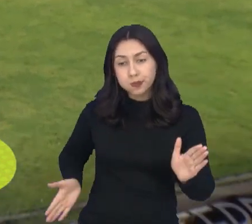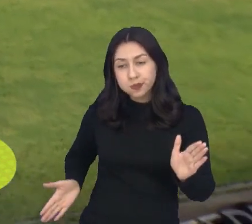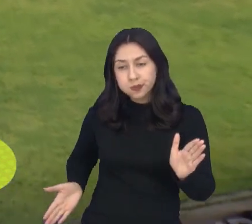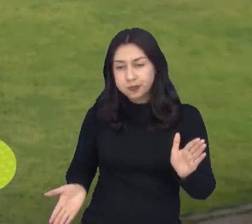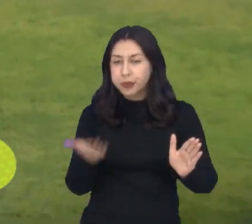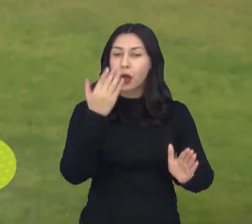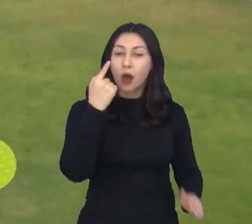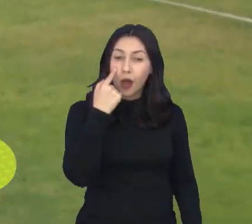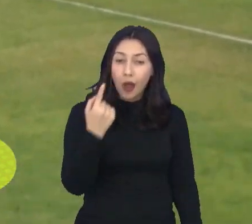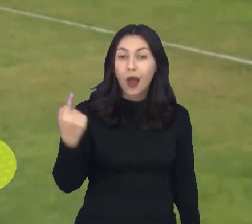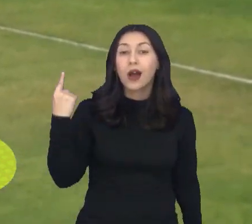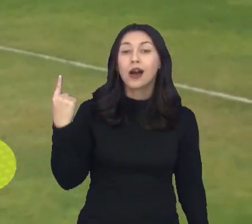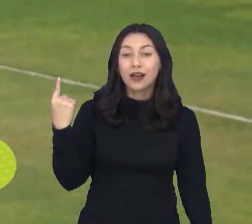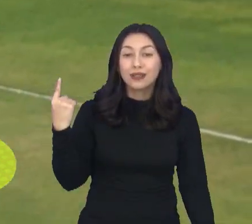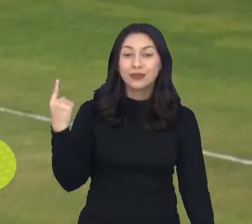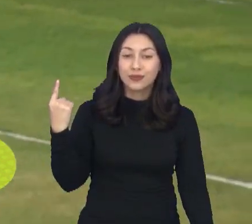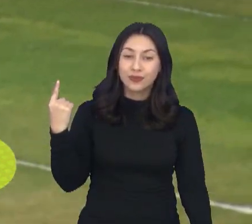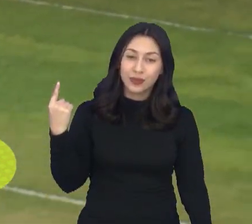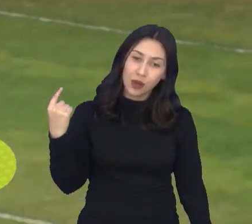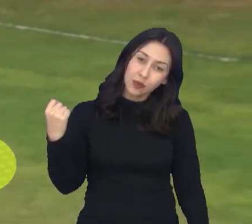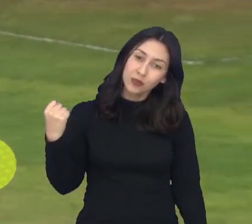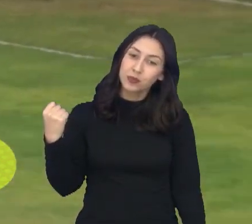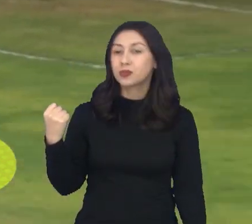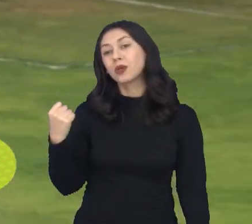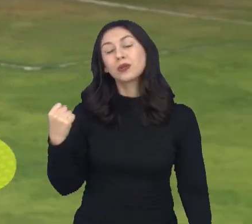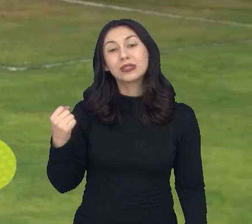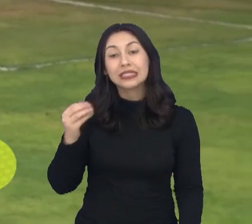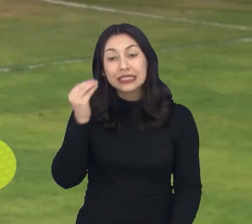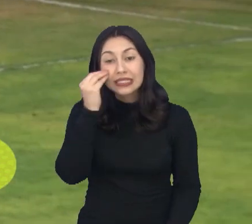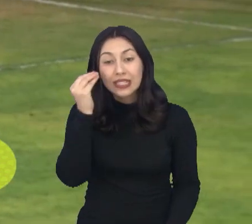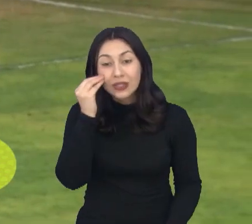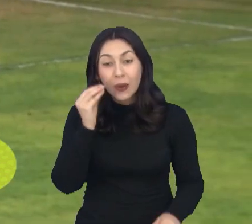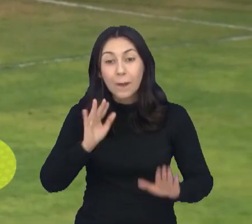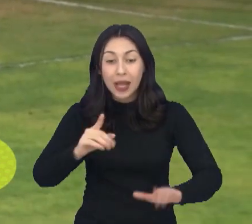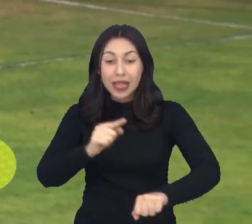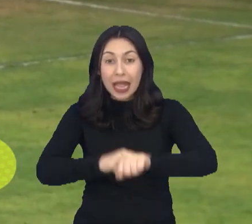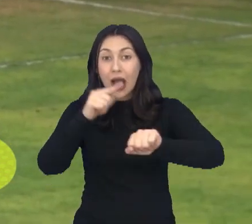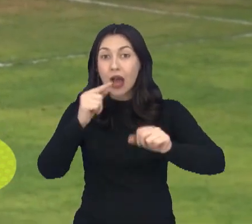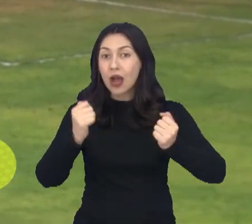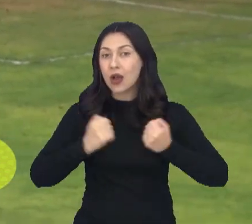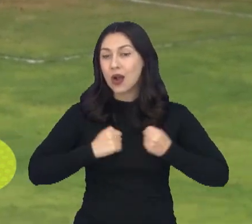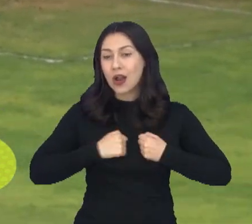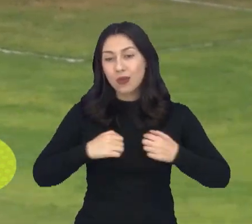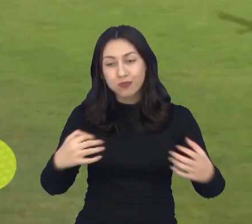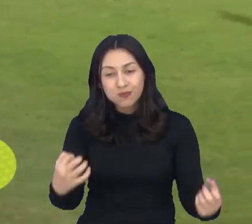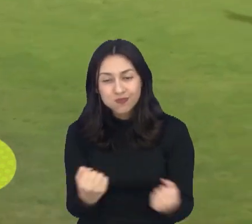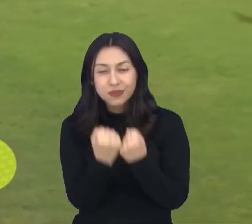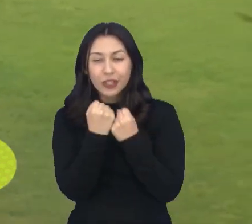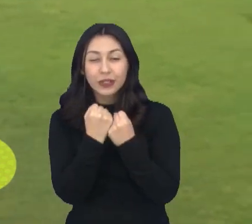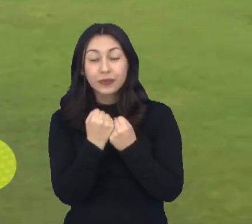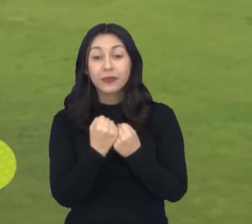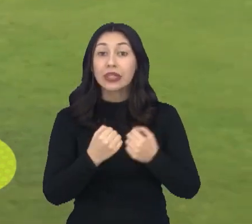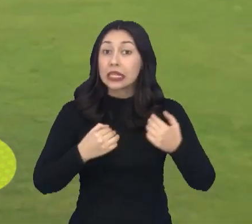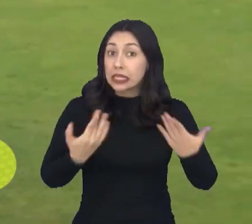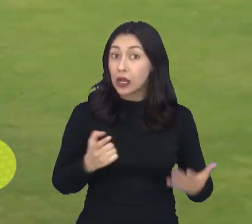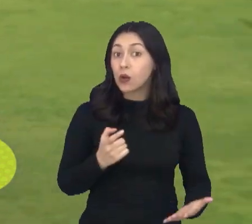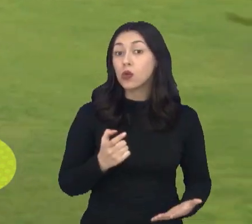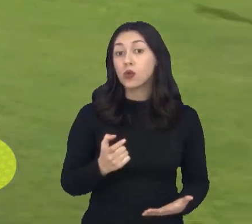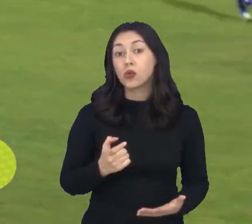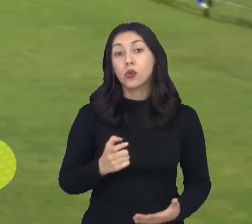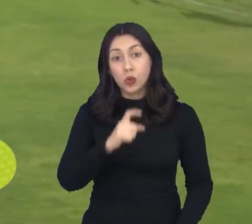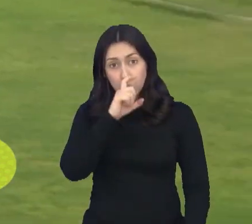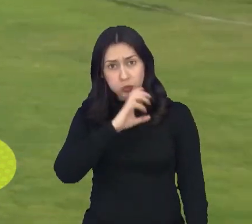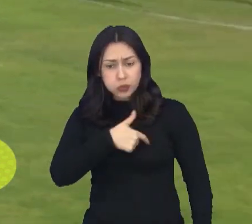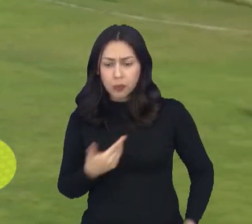penal e Gustavo Nicola apareceu por trás da defesa, mas na hora H falhou o chute. E o time da casa